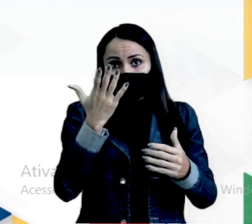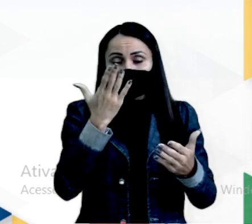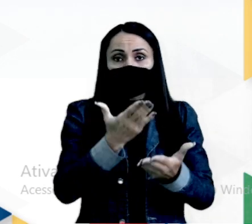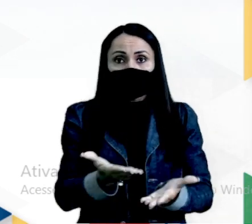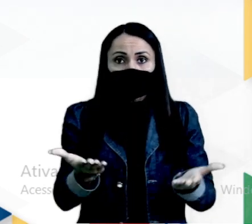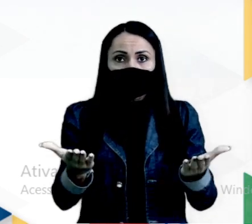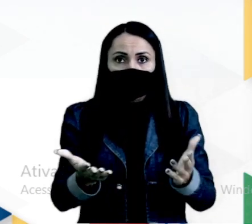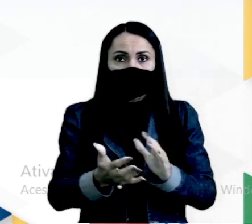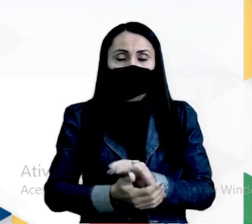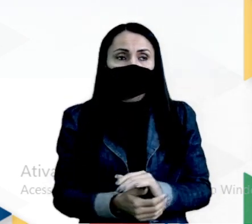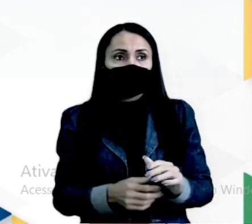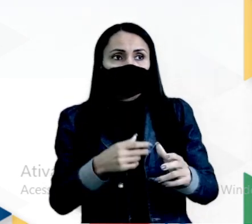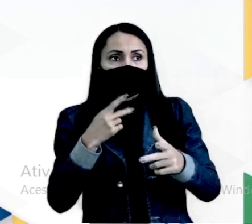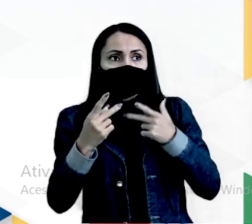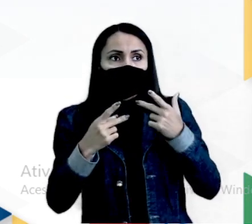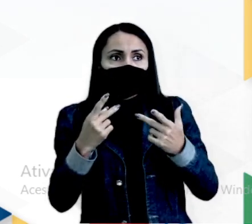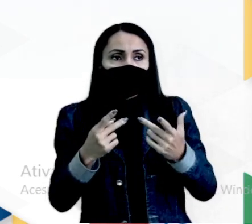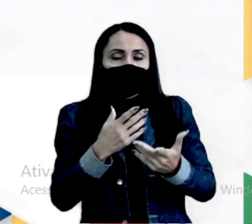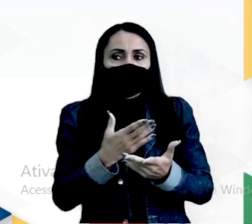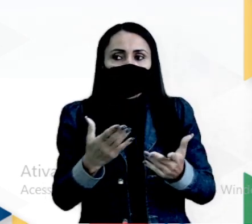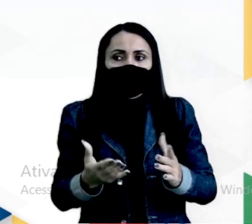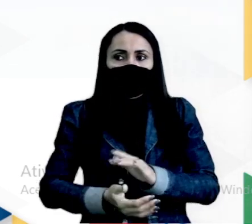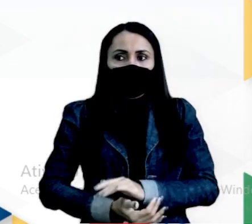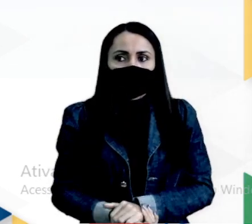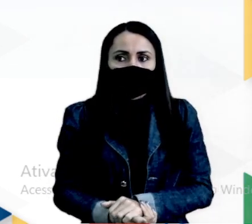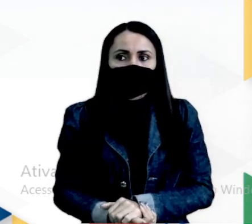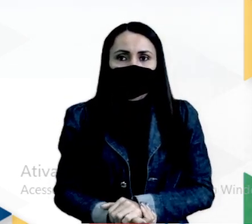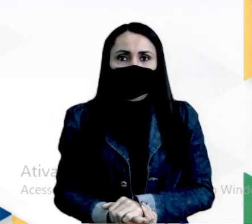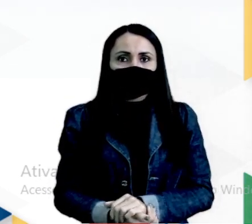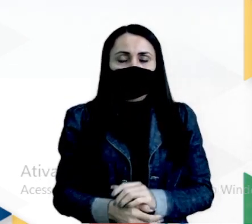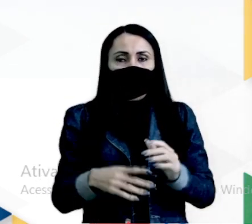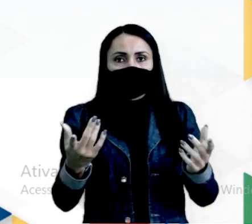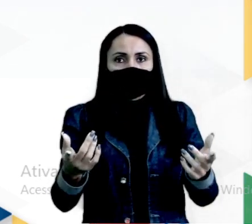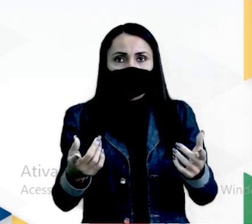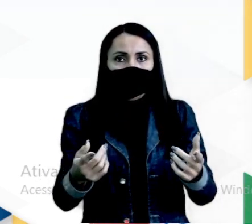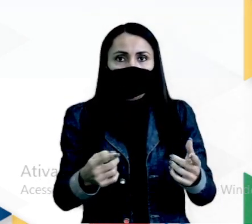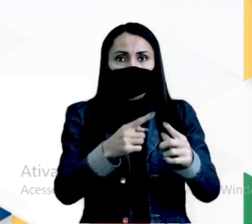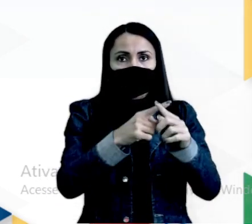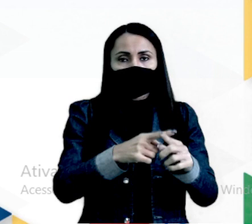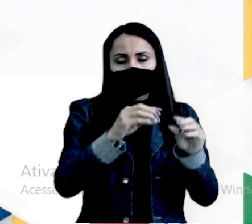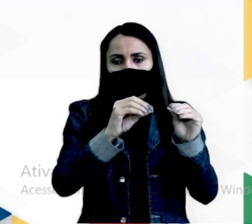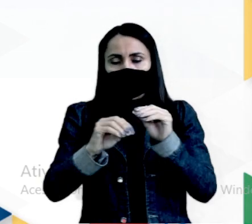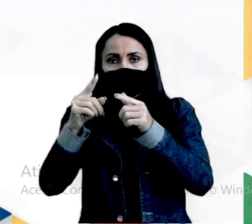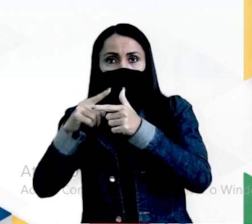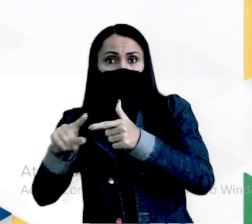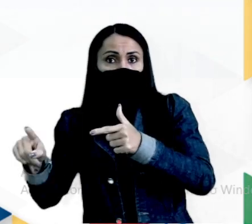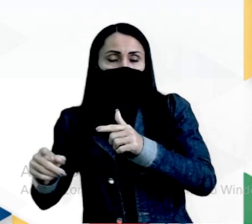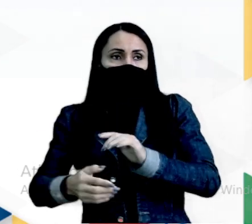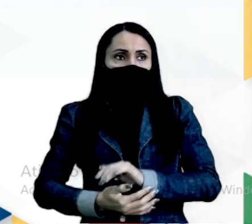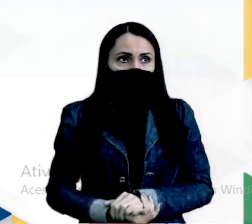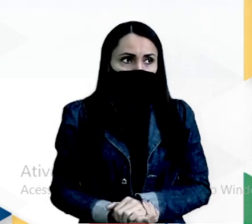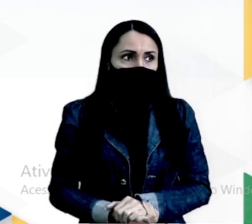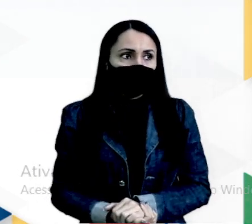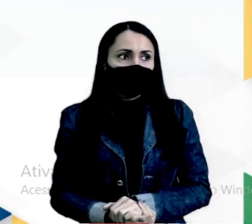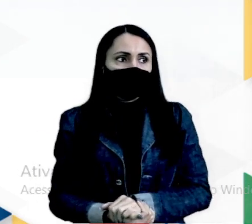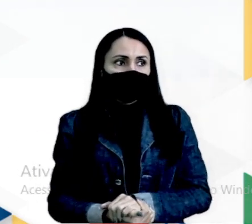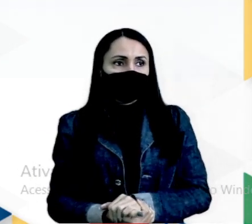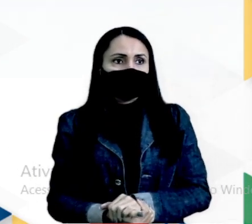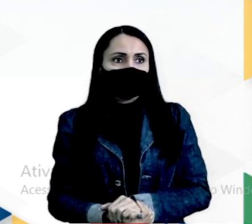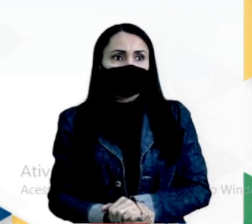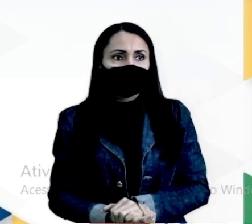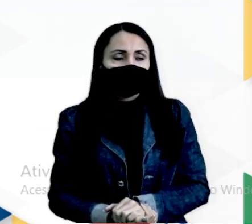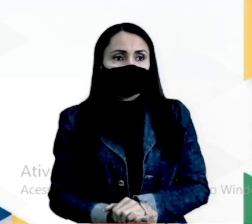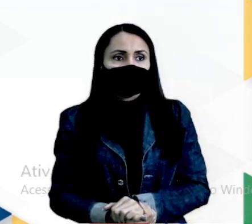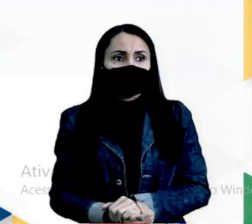facilitar, a gente fala, ó, tá multiplicando, passa a dividir, tá? É só uma operação rápida, mas na verdade dividiria os 2 por